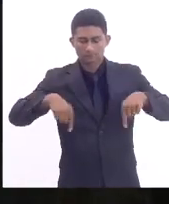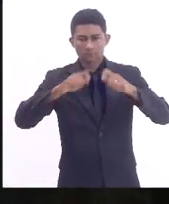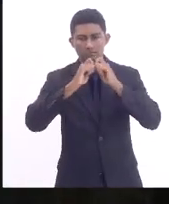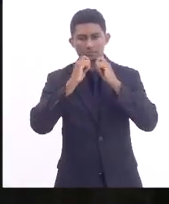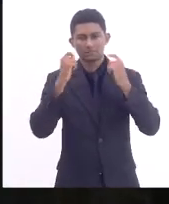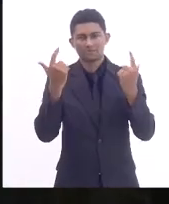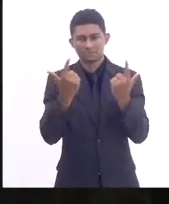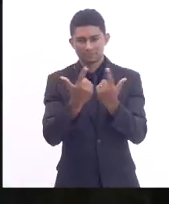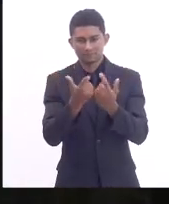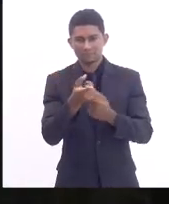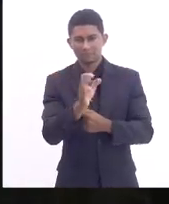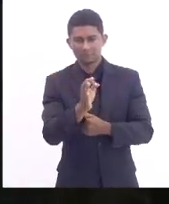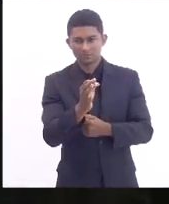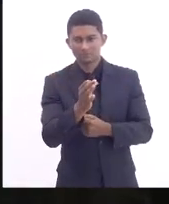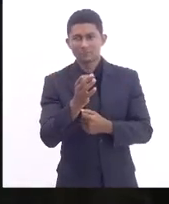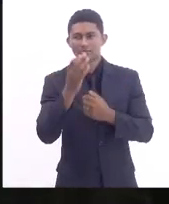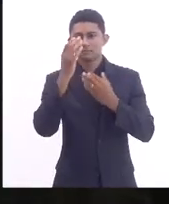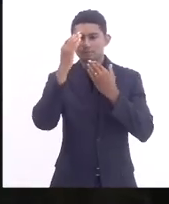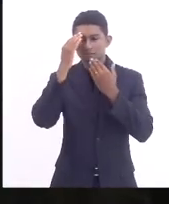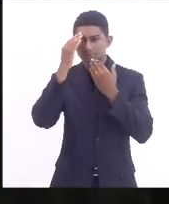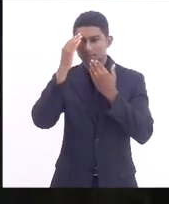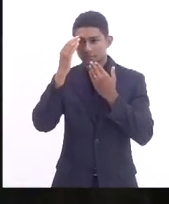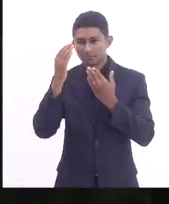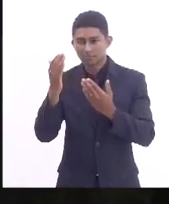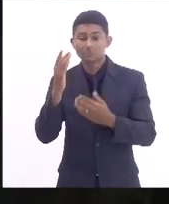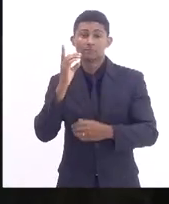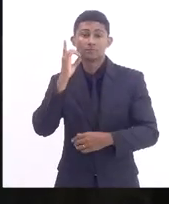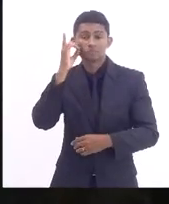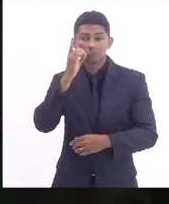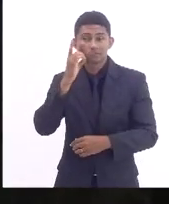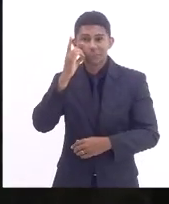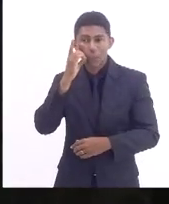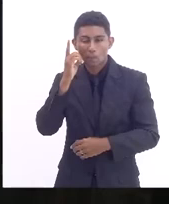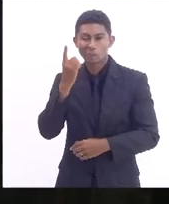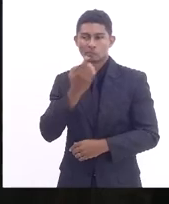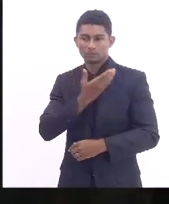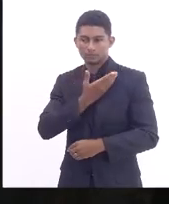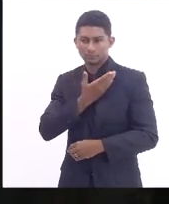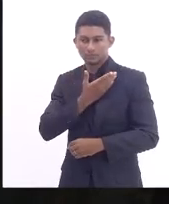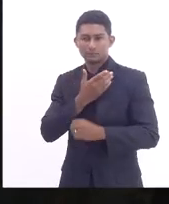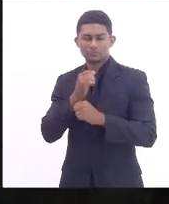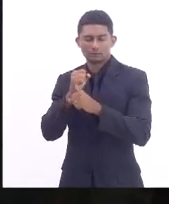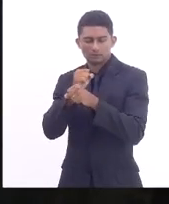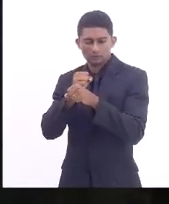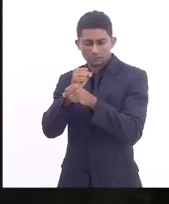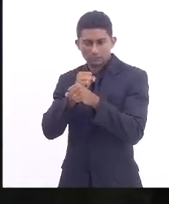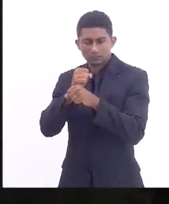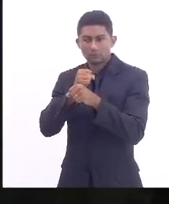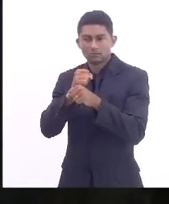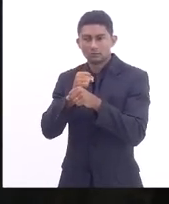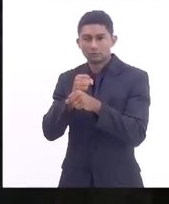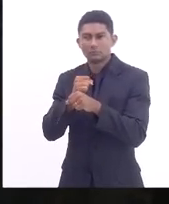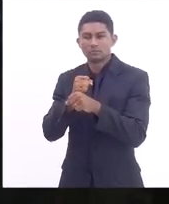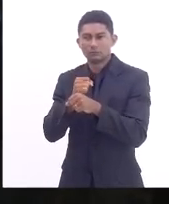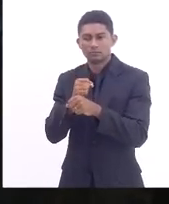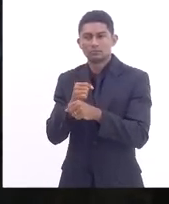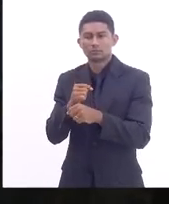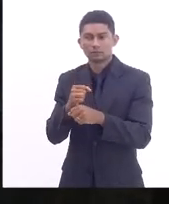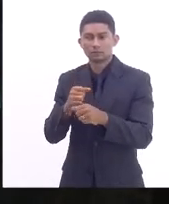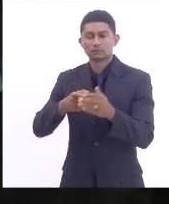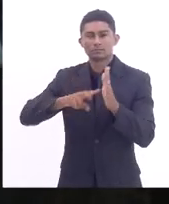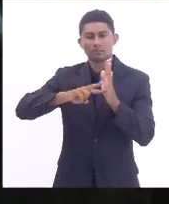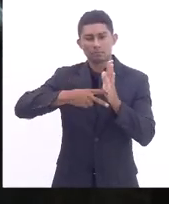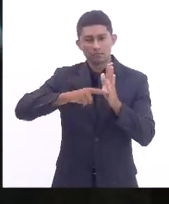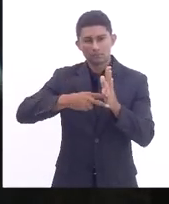Legislativa agradecer de coração ao Deputado e companheiro de longa data pela da Vale do